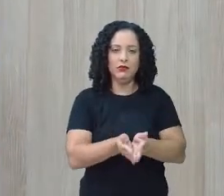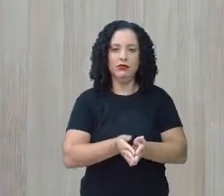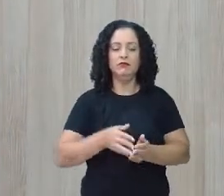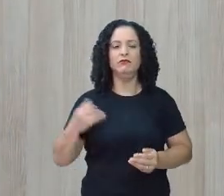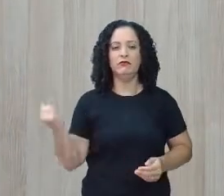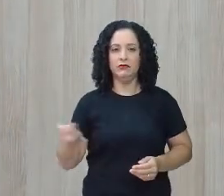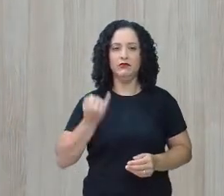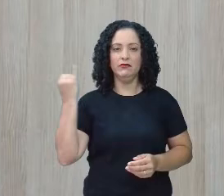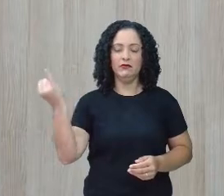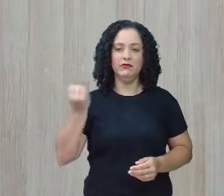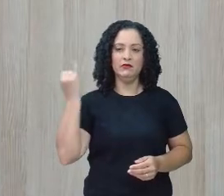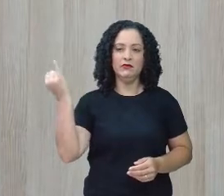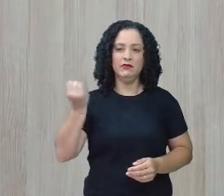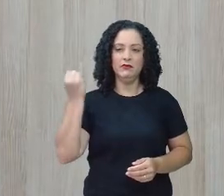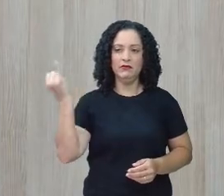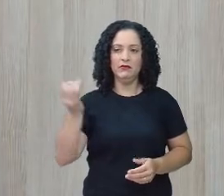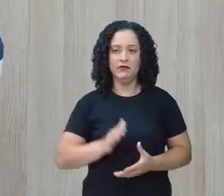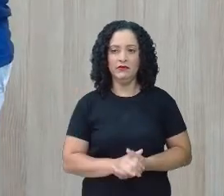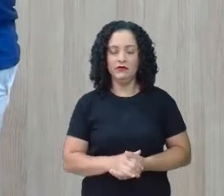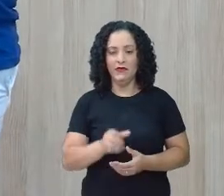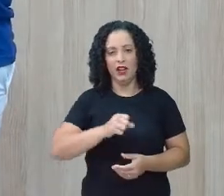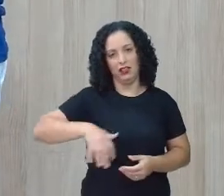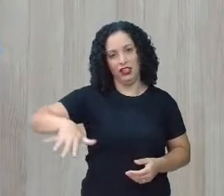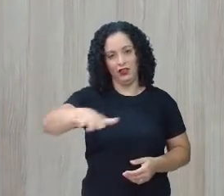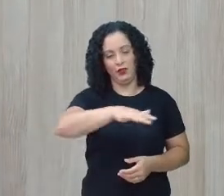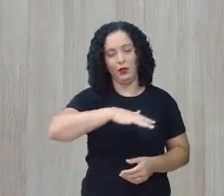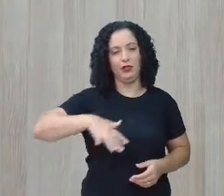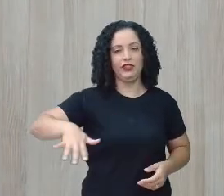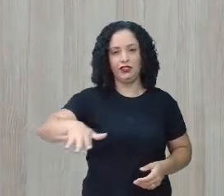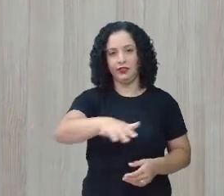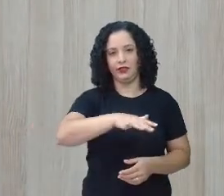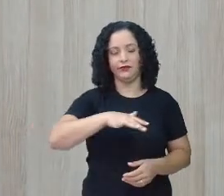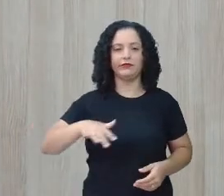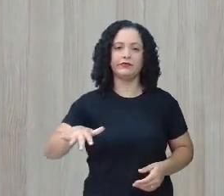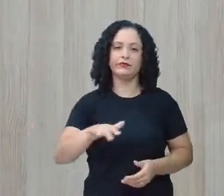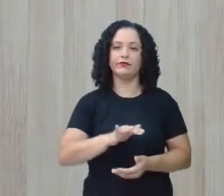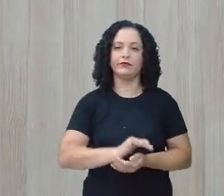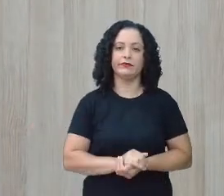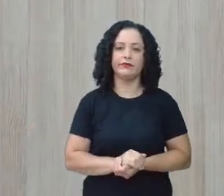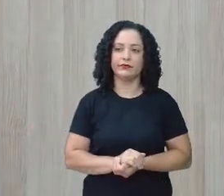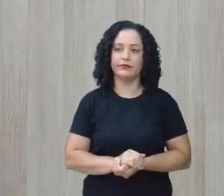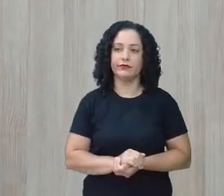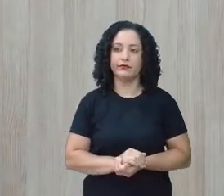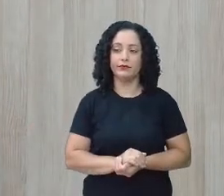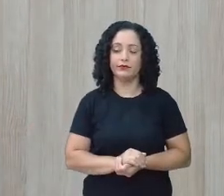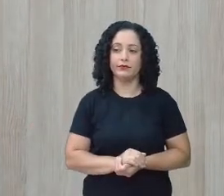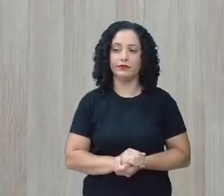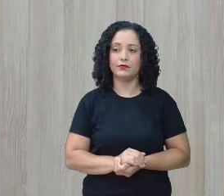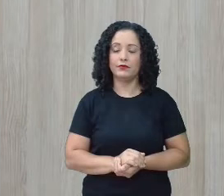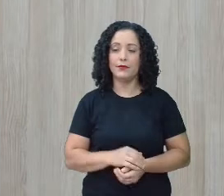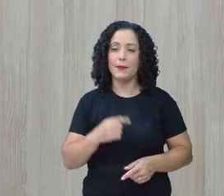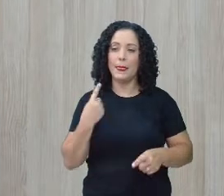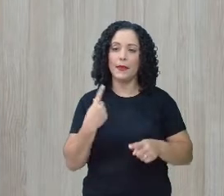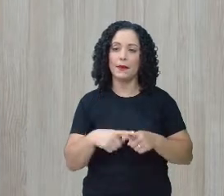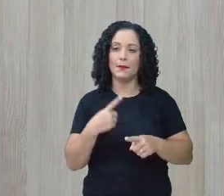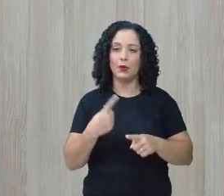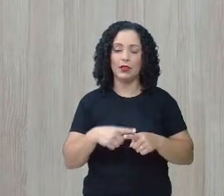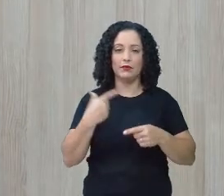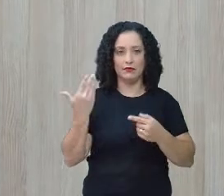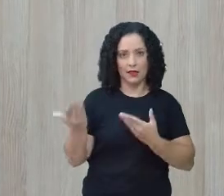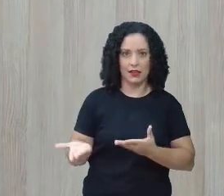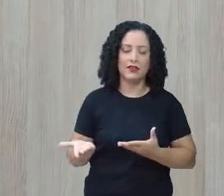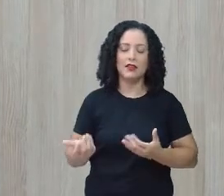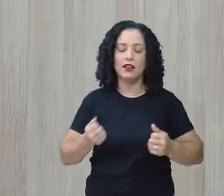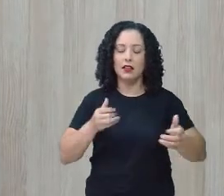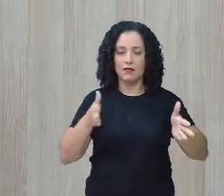né? Para esses territórios, né? Porque é a partir dessa atividade,